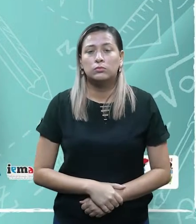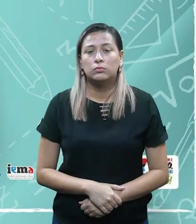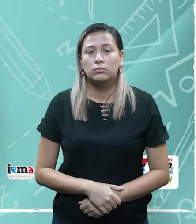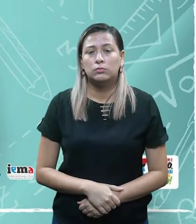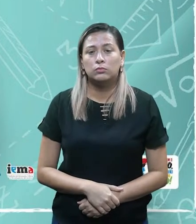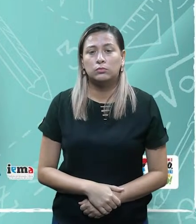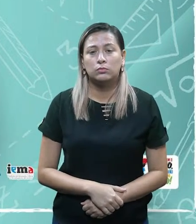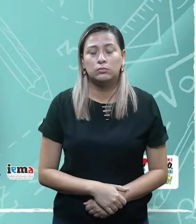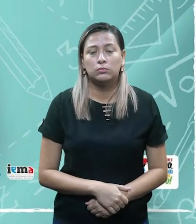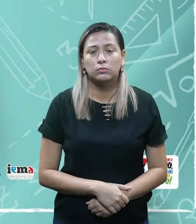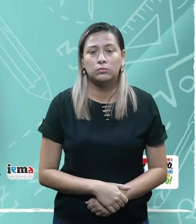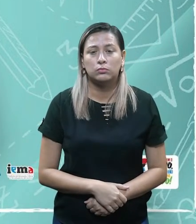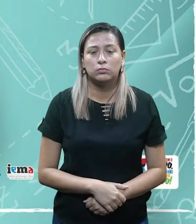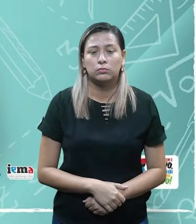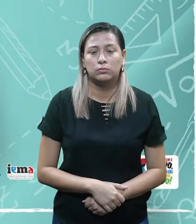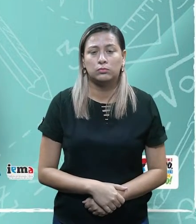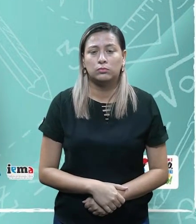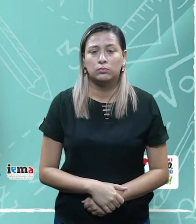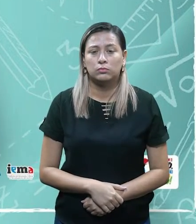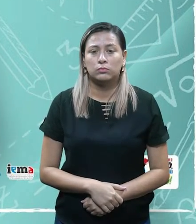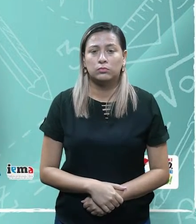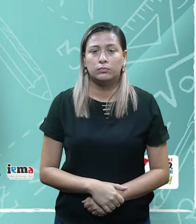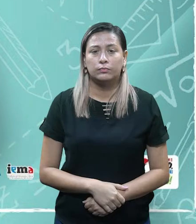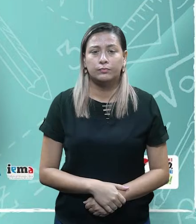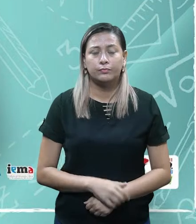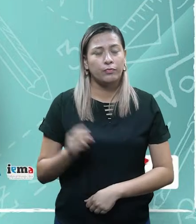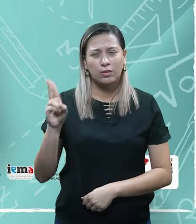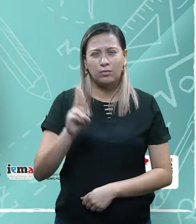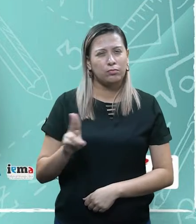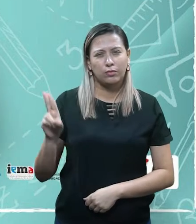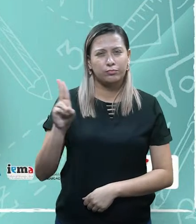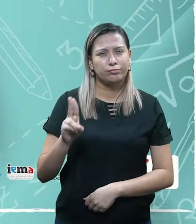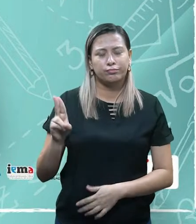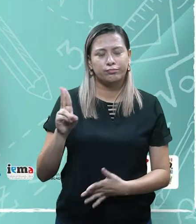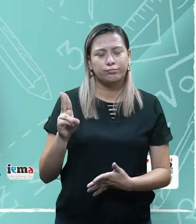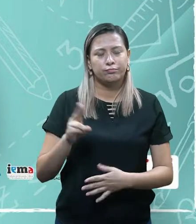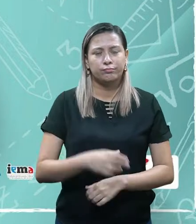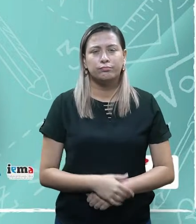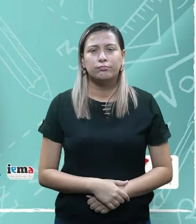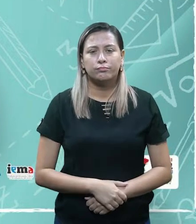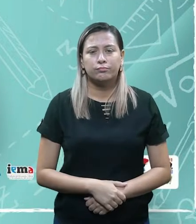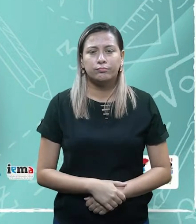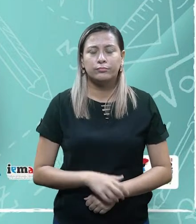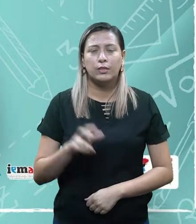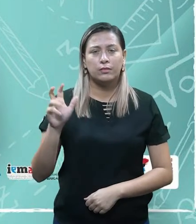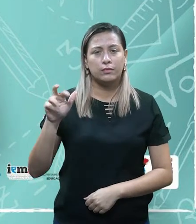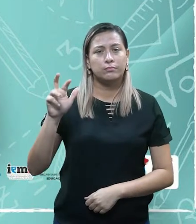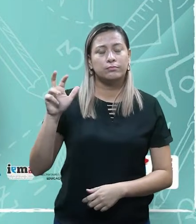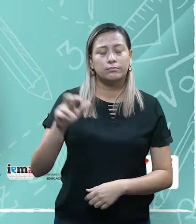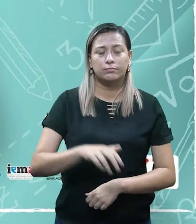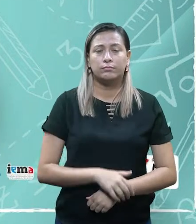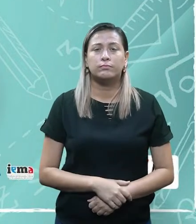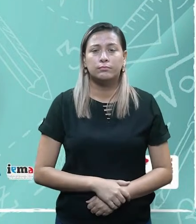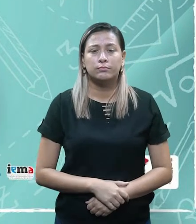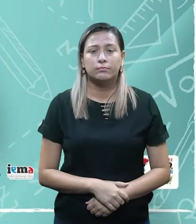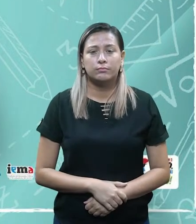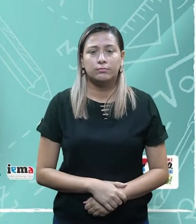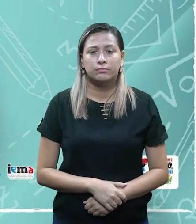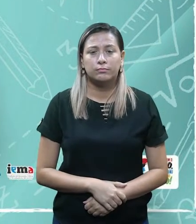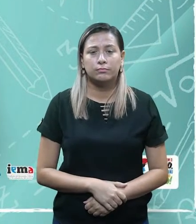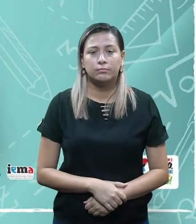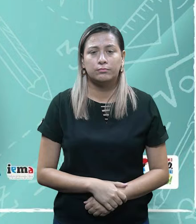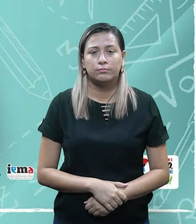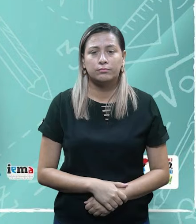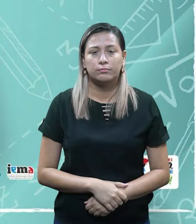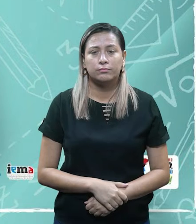o bidimensional. Então, nesse aqui, a gente não vai usar muito essa tecla, tá? Como algumas